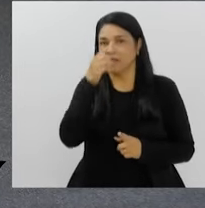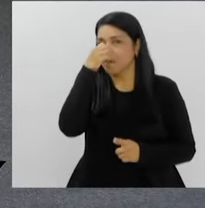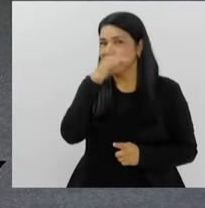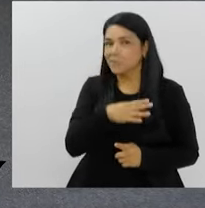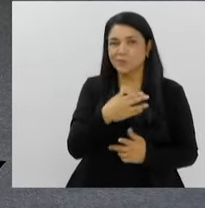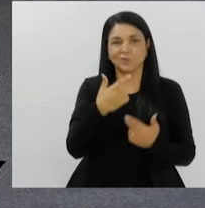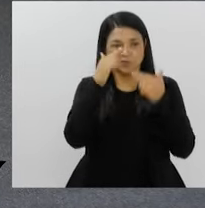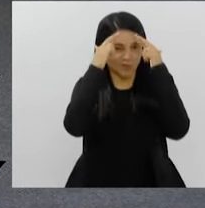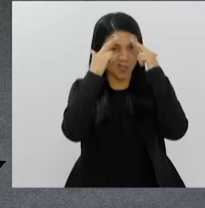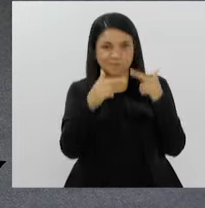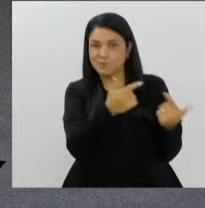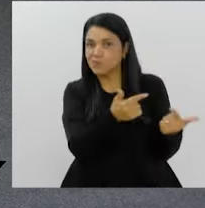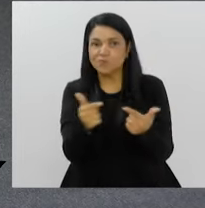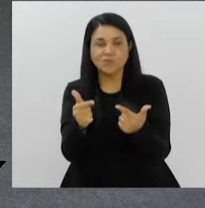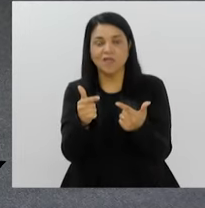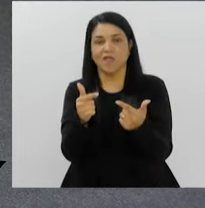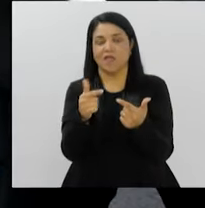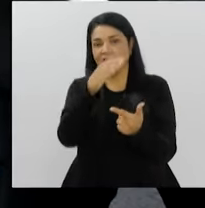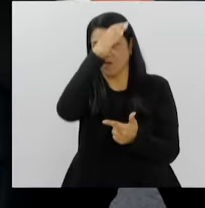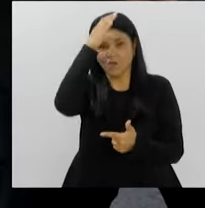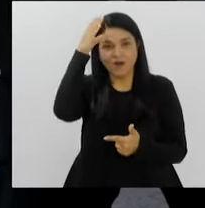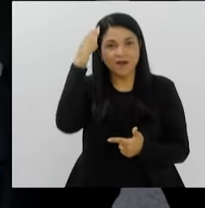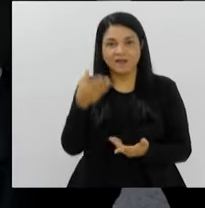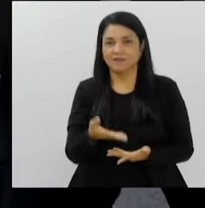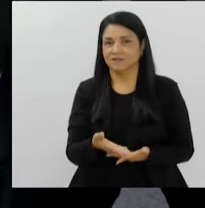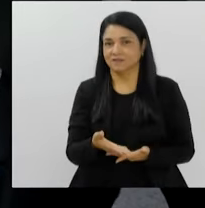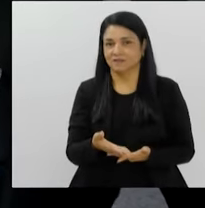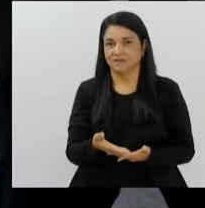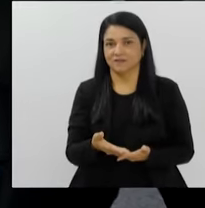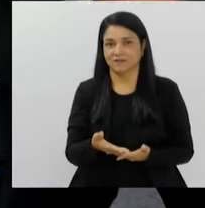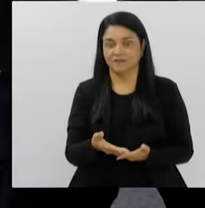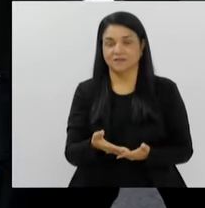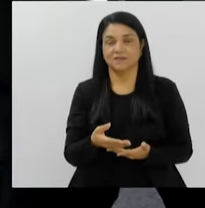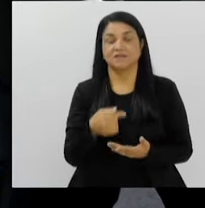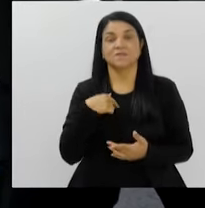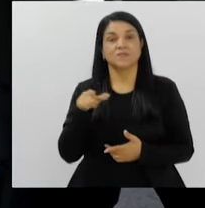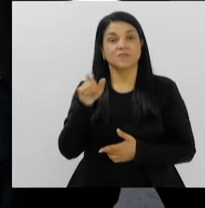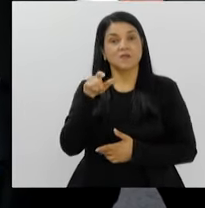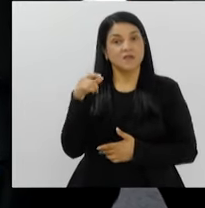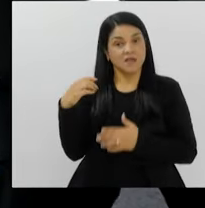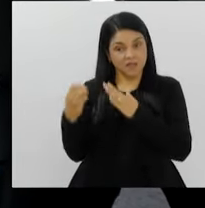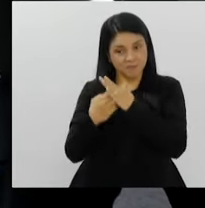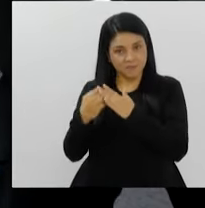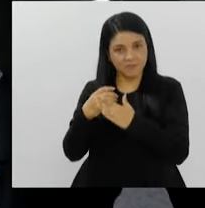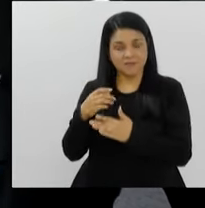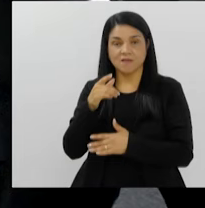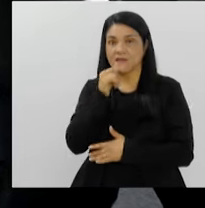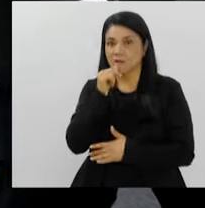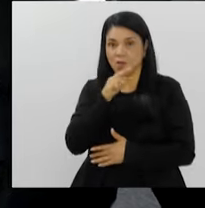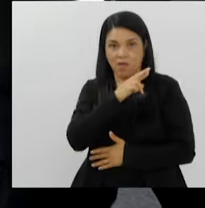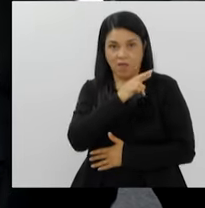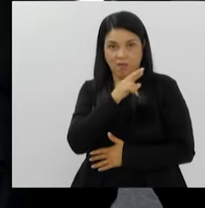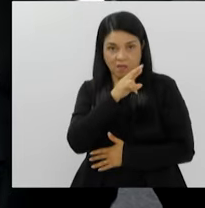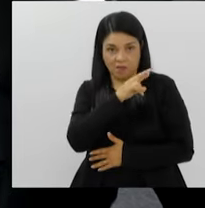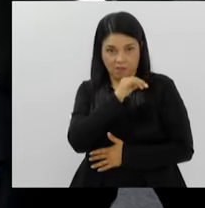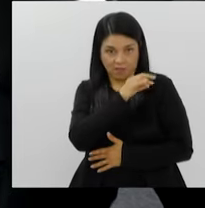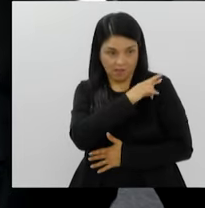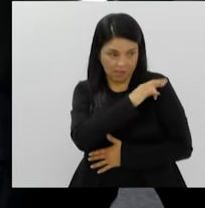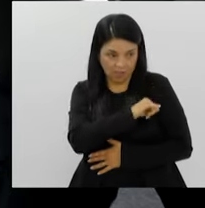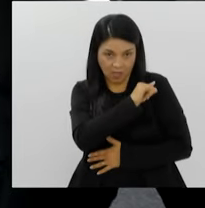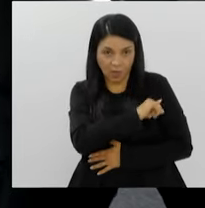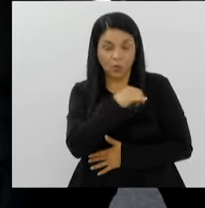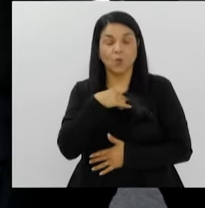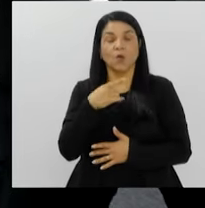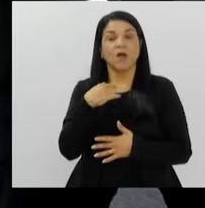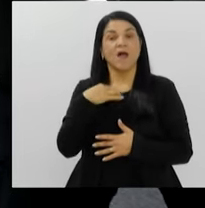desrespeito com o consumidor, e mais do que isso, eles acham que vão tentar individualmente dialogar com o deputado nessa